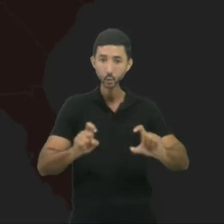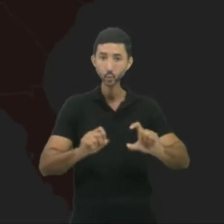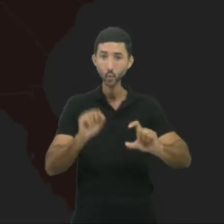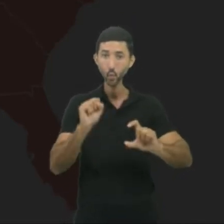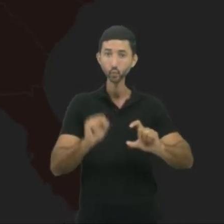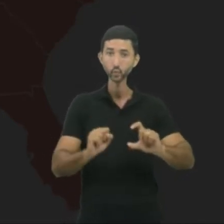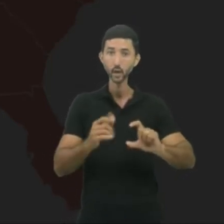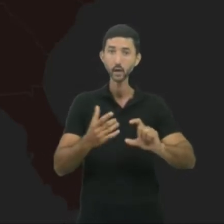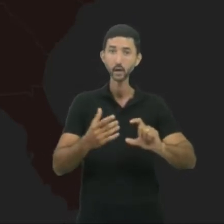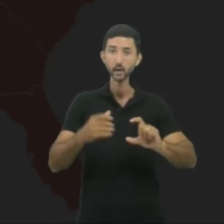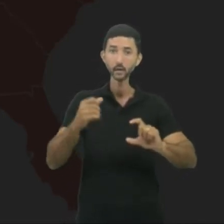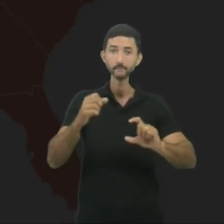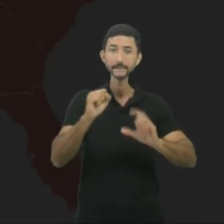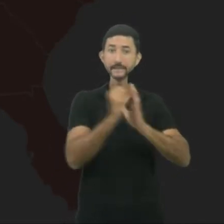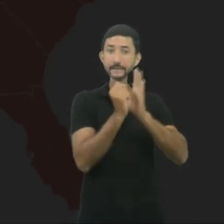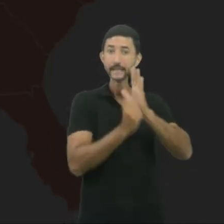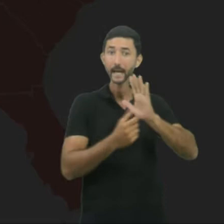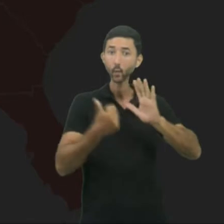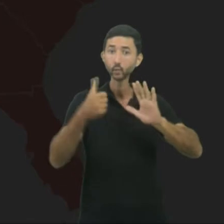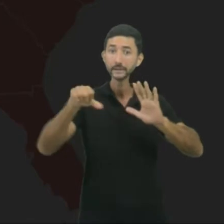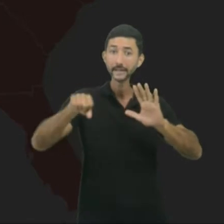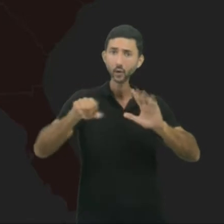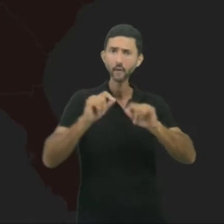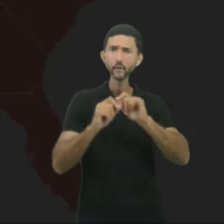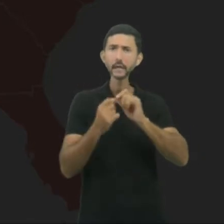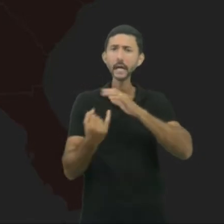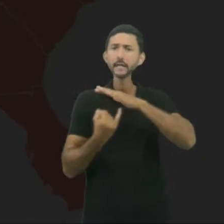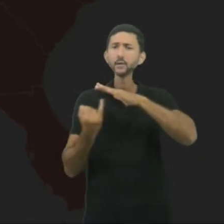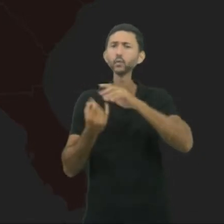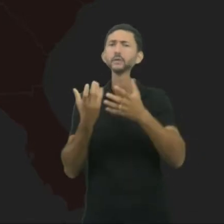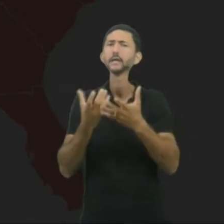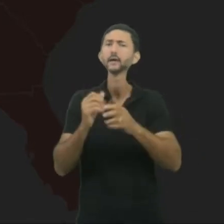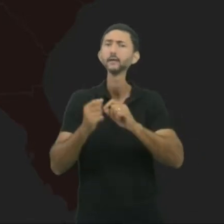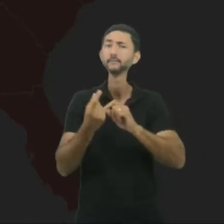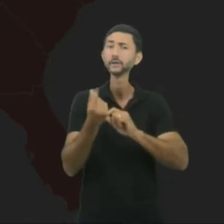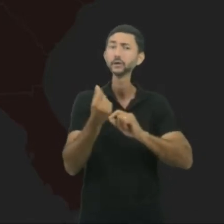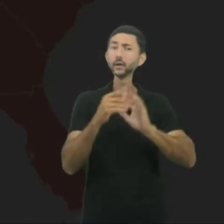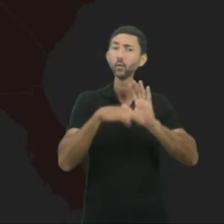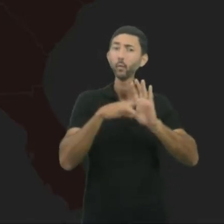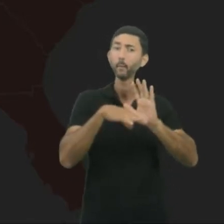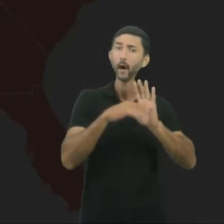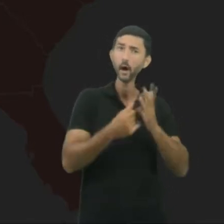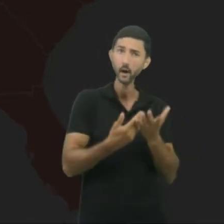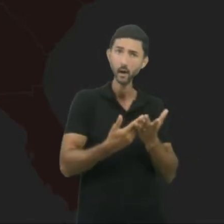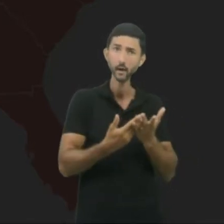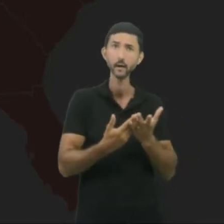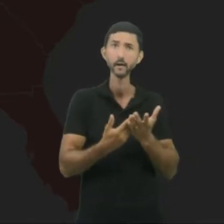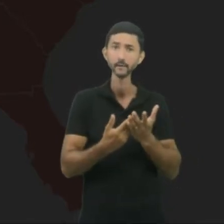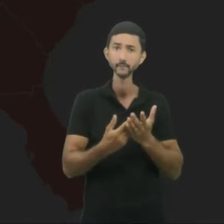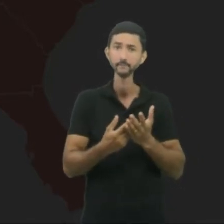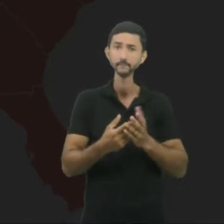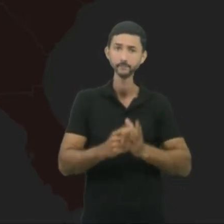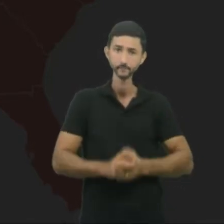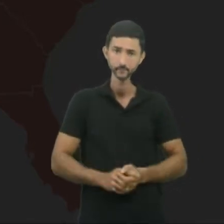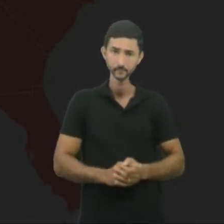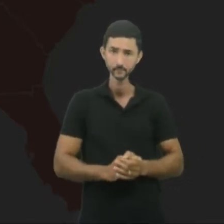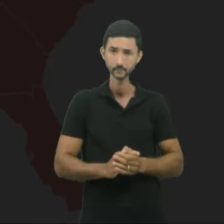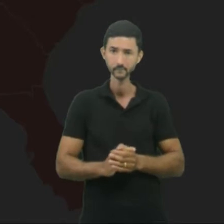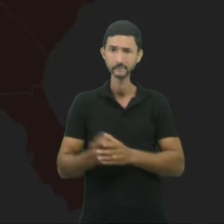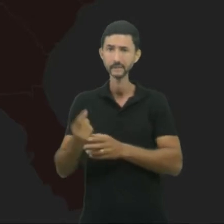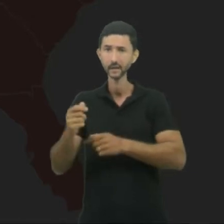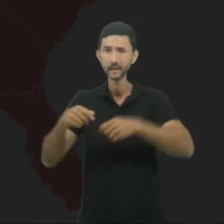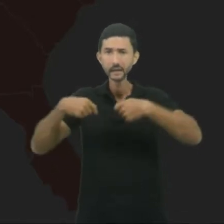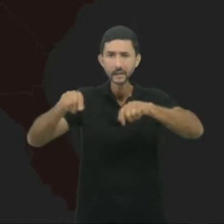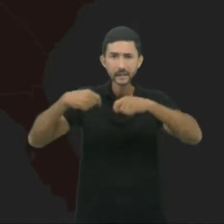século XIX. O que as indústrias estão buscando? Vantagens locacionais. Vai para lá, setor